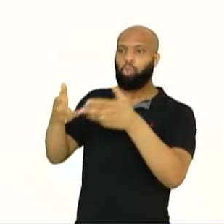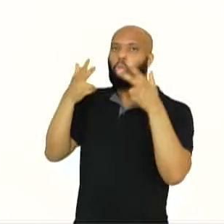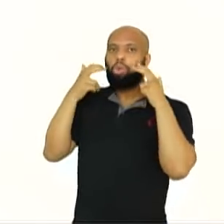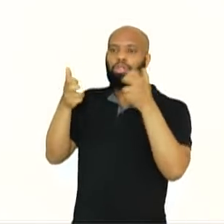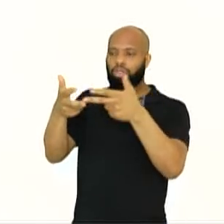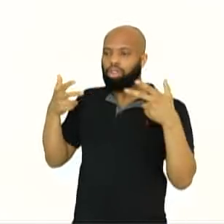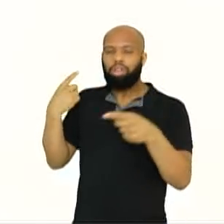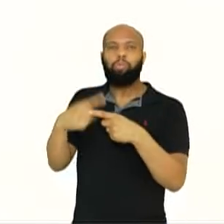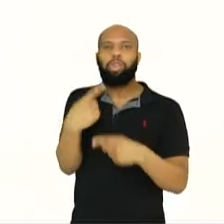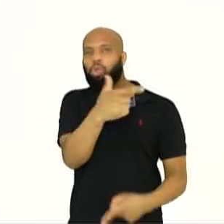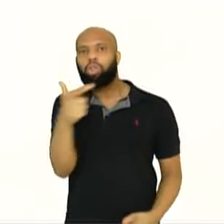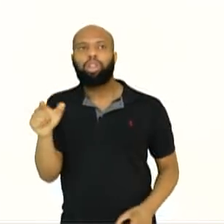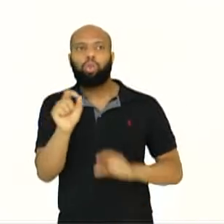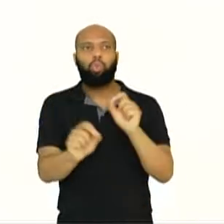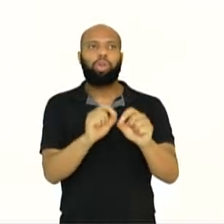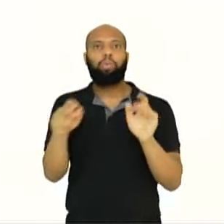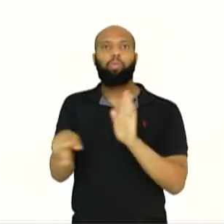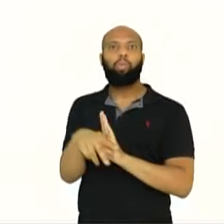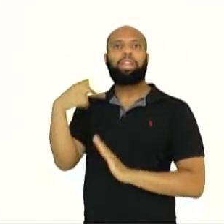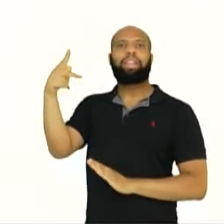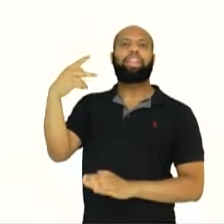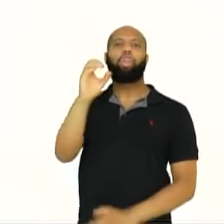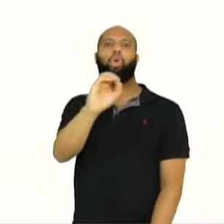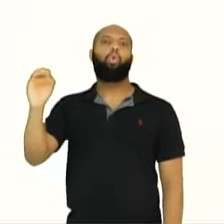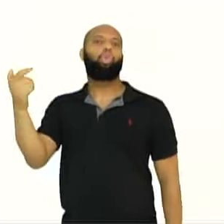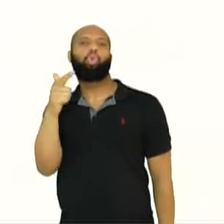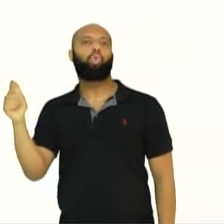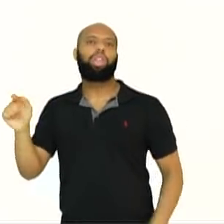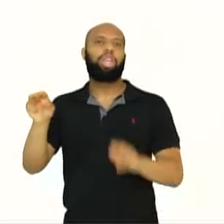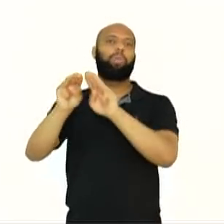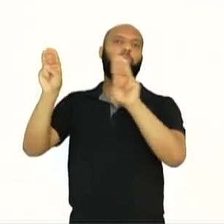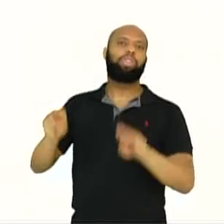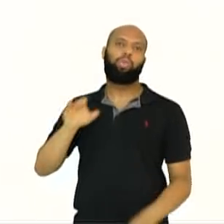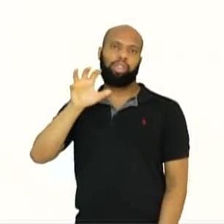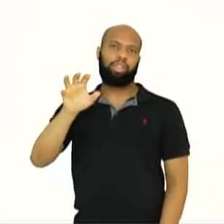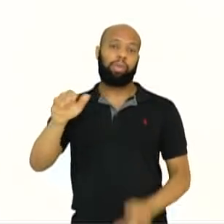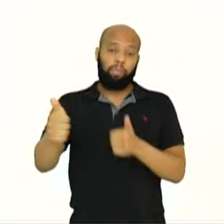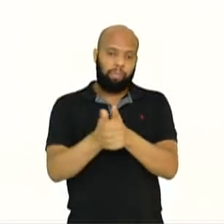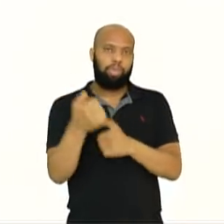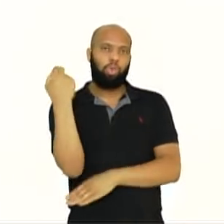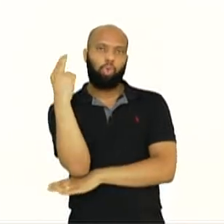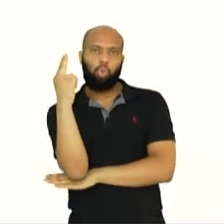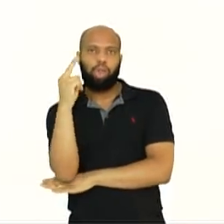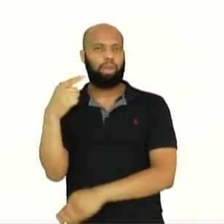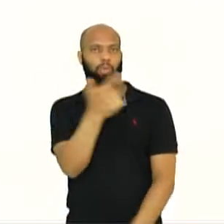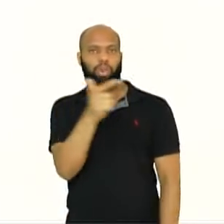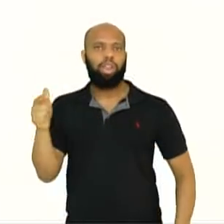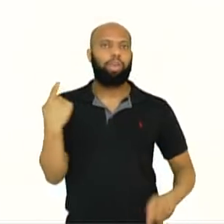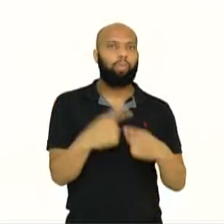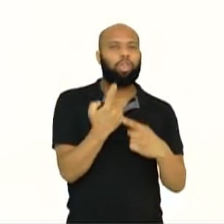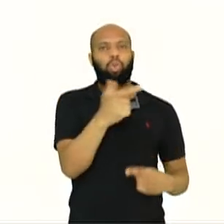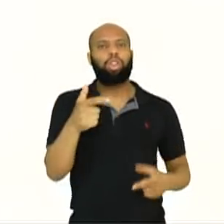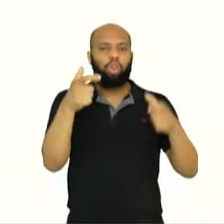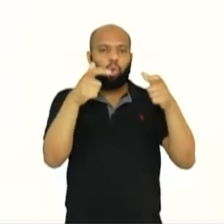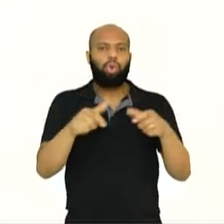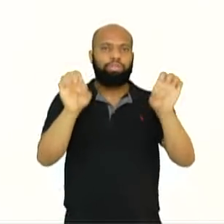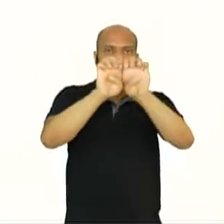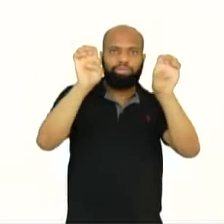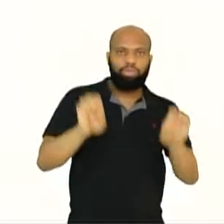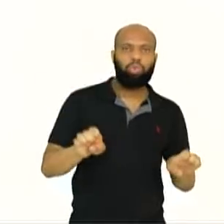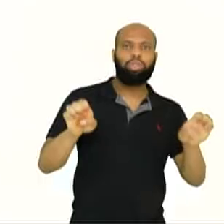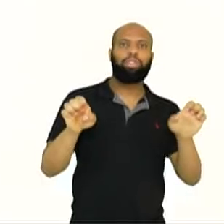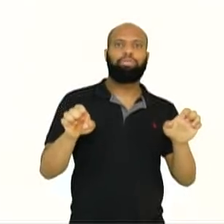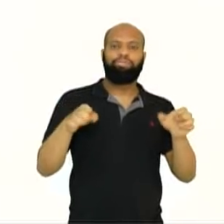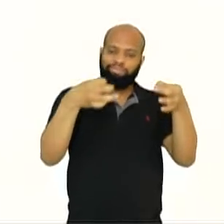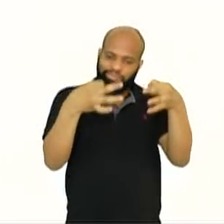têm um ponto lá na região do oeste do Paraná, próximo da região de Umuarama, já que eles não têm um local, uma estrutura